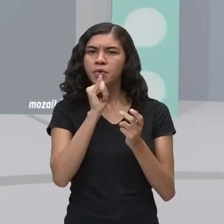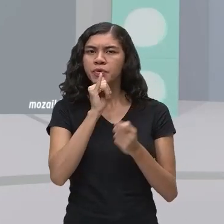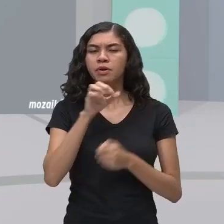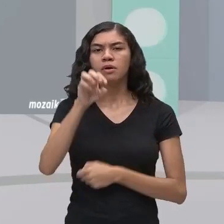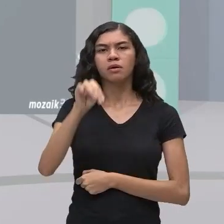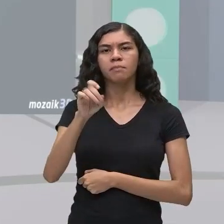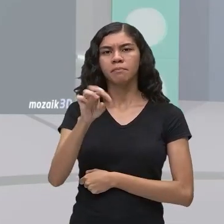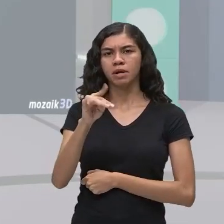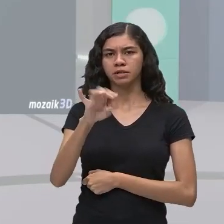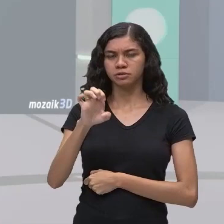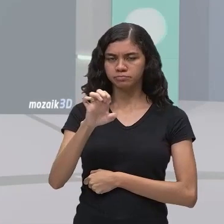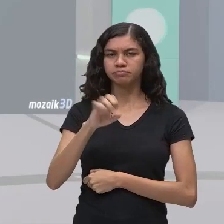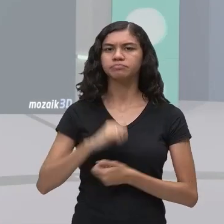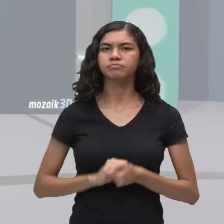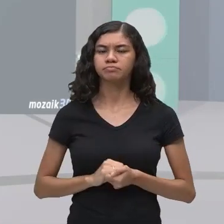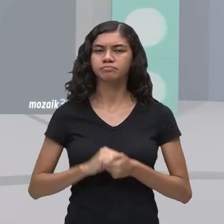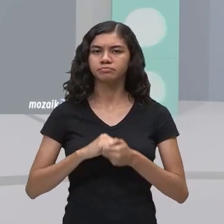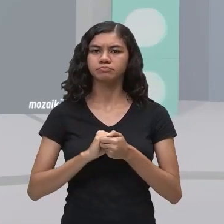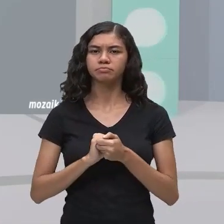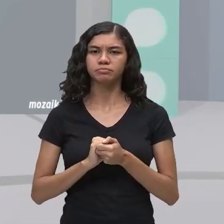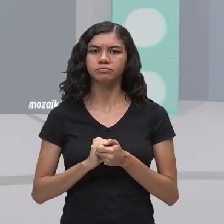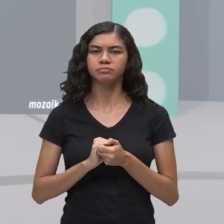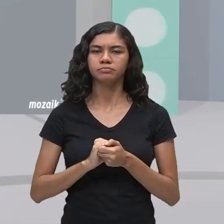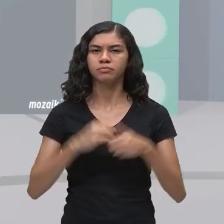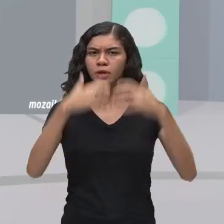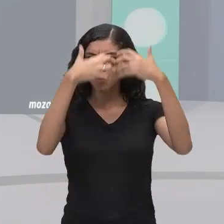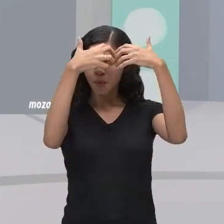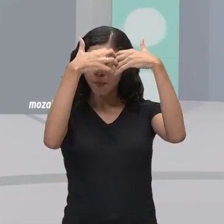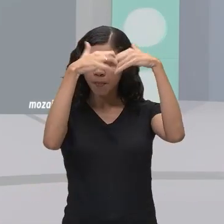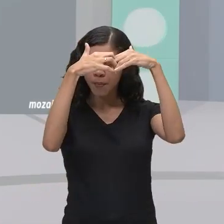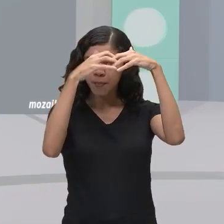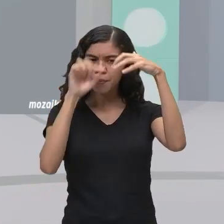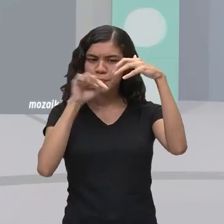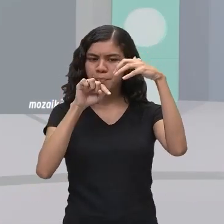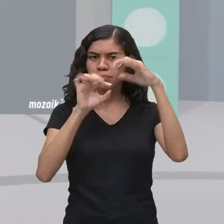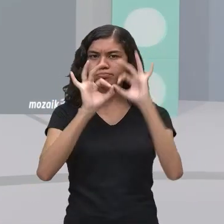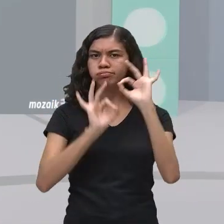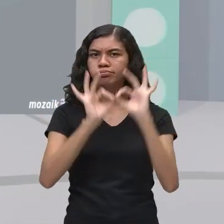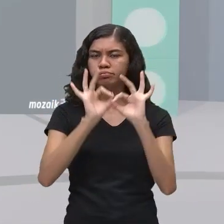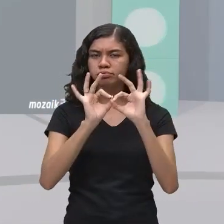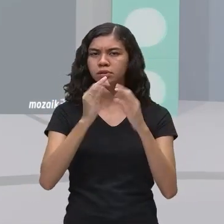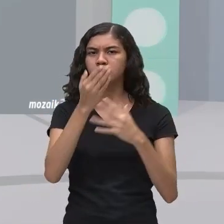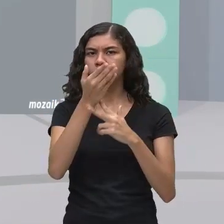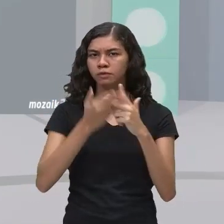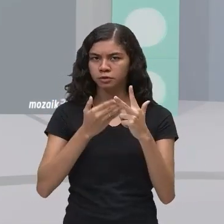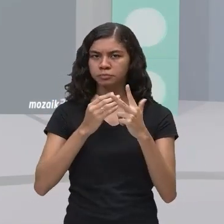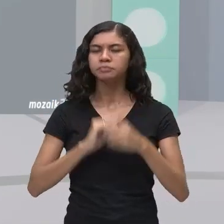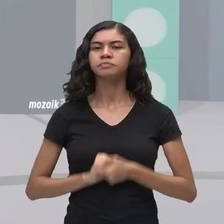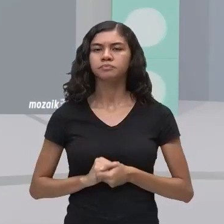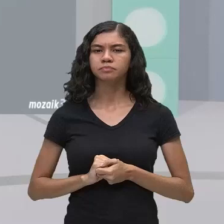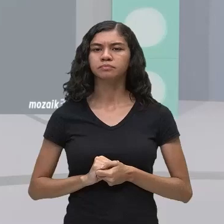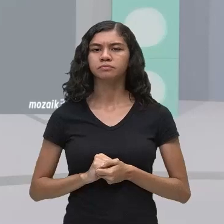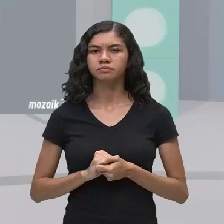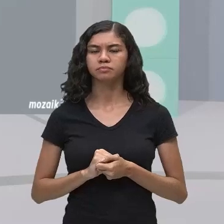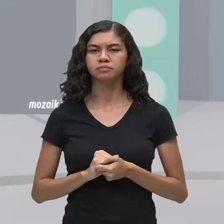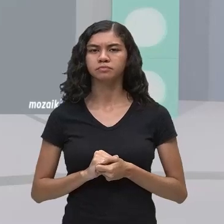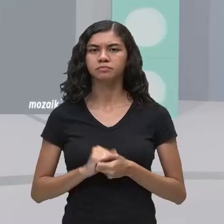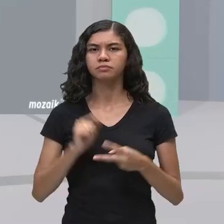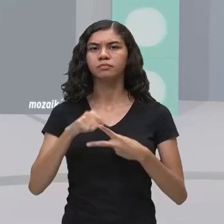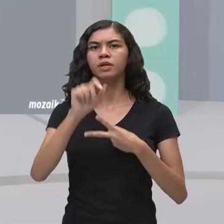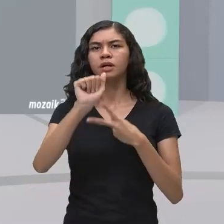mestre. Ela fica localizada na base do encéfalo e ela é dividida em duas partes. A parte anterior é chamada